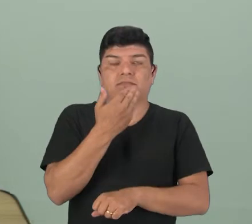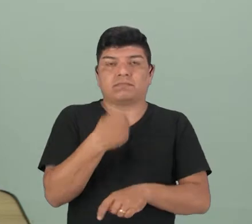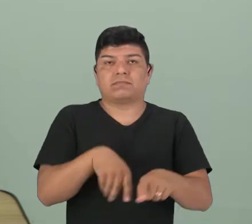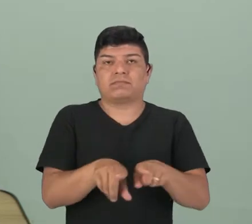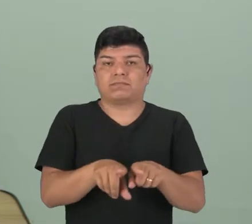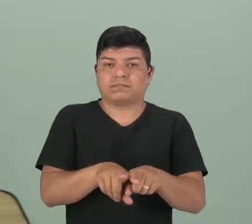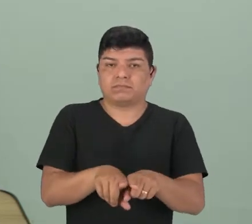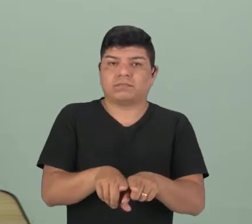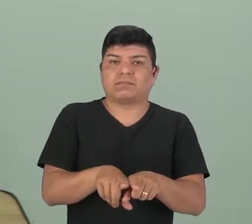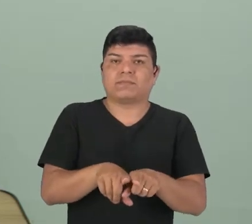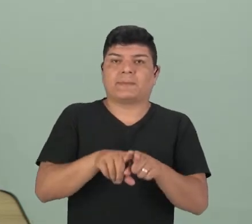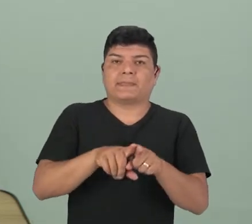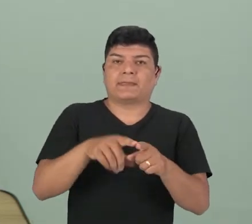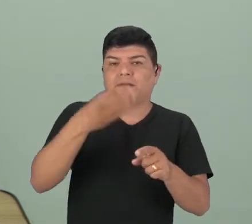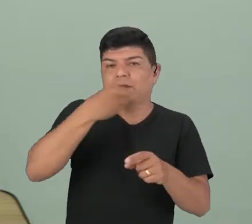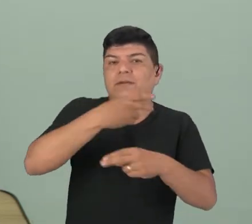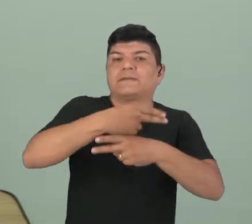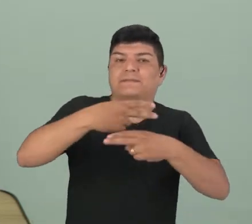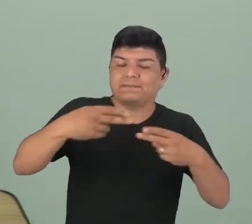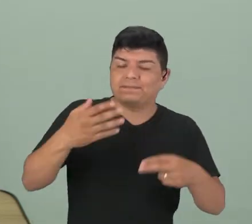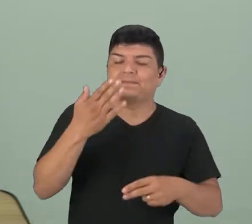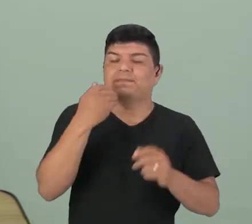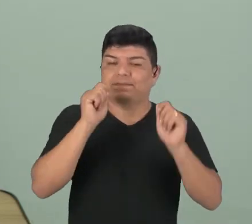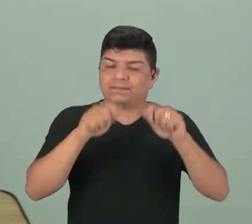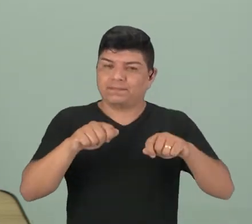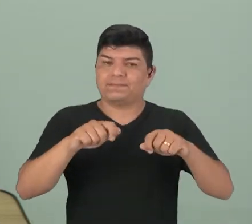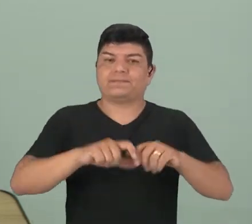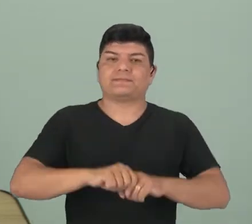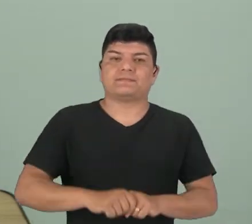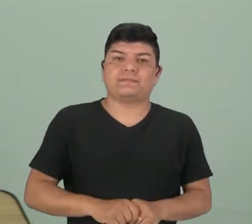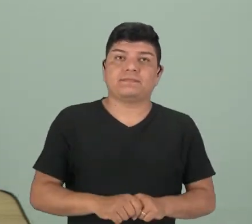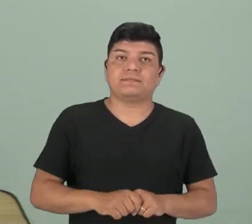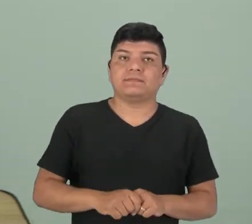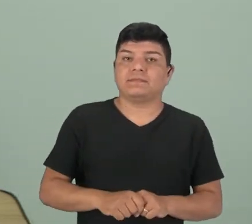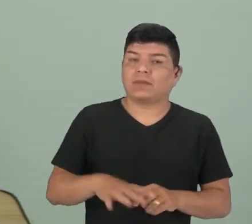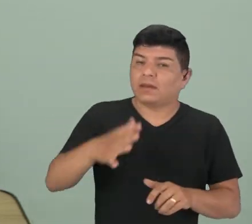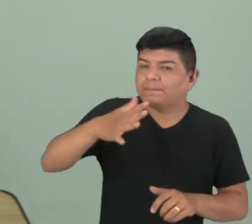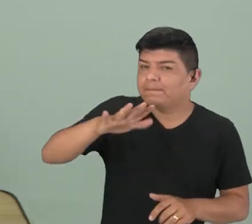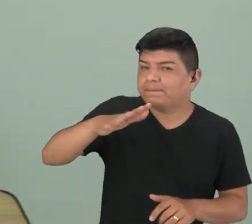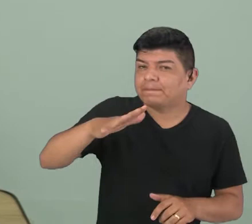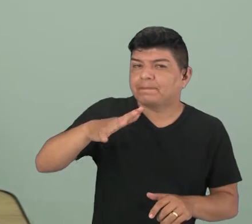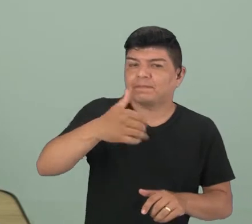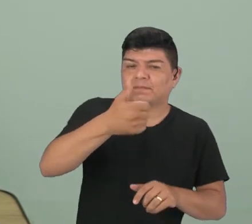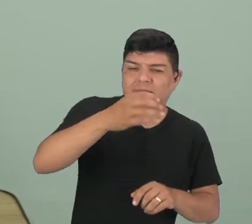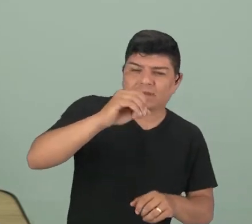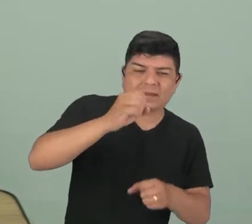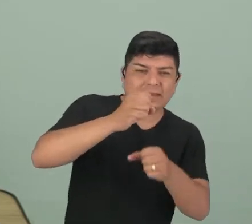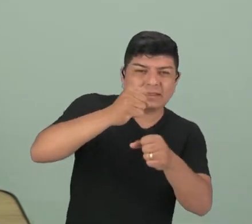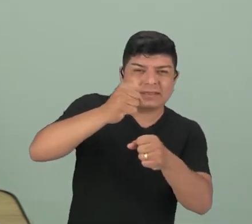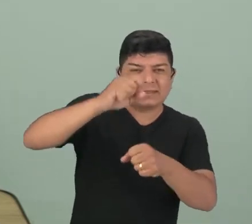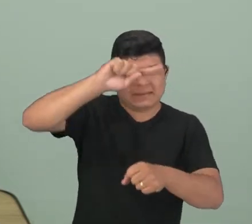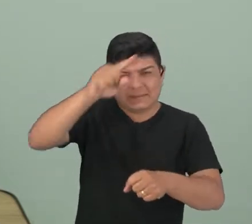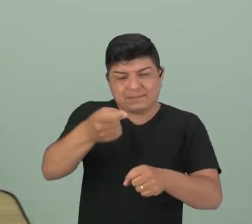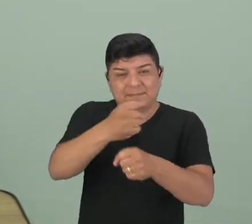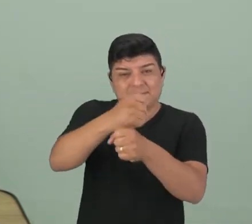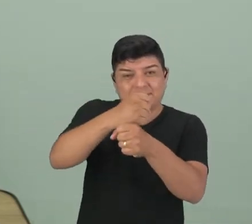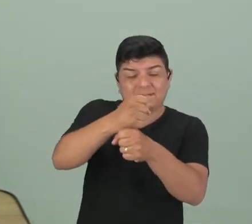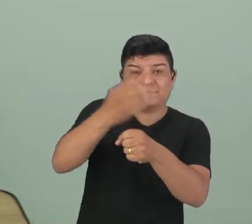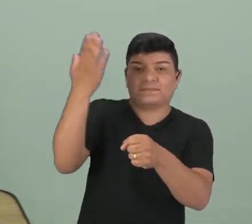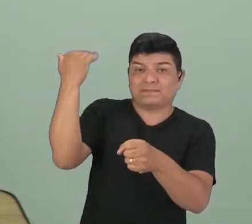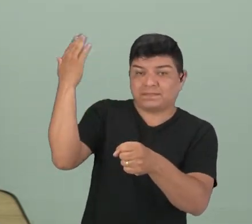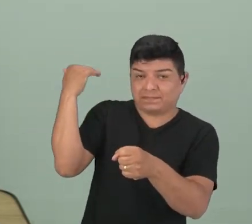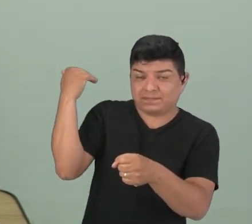alimentos e frutos para poder se alimentar. Então, por volta dos 10.000 anos atrás, esse desenvolvimento